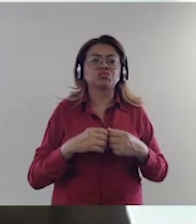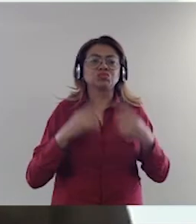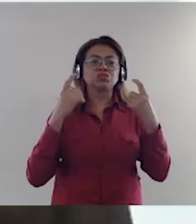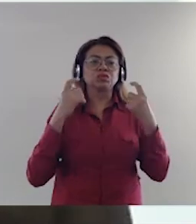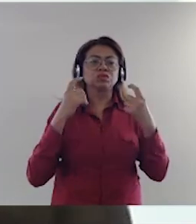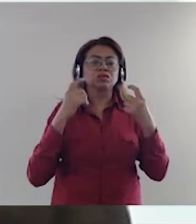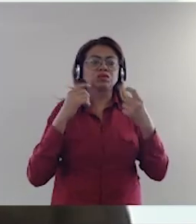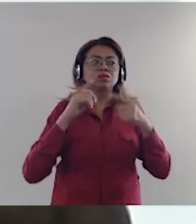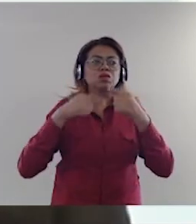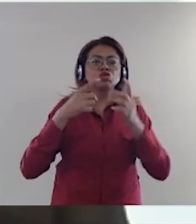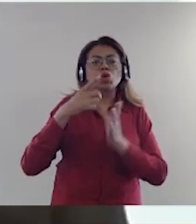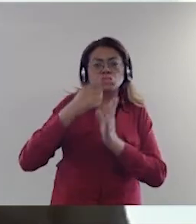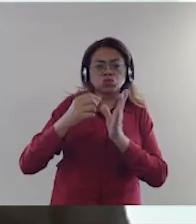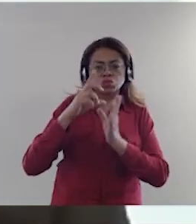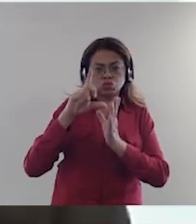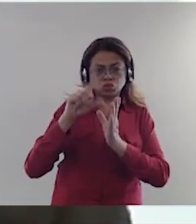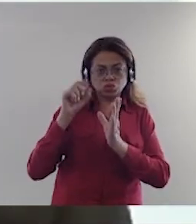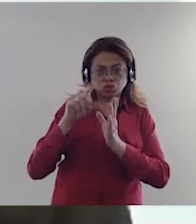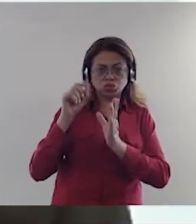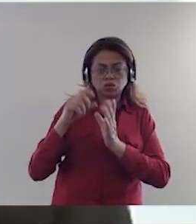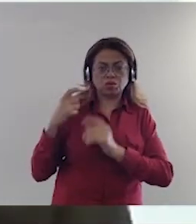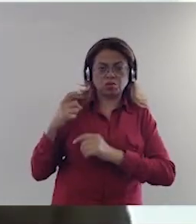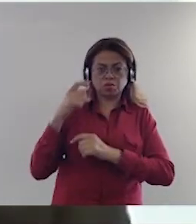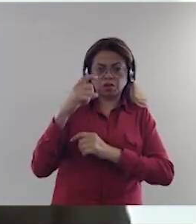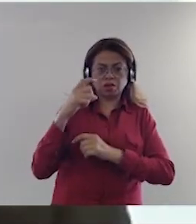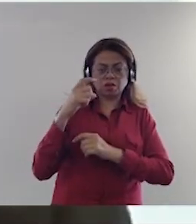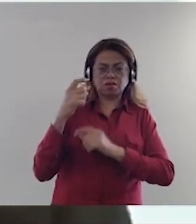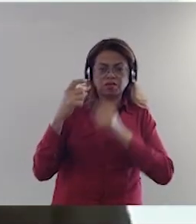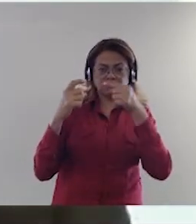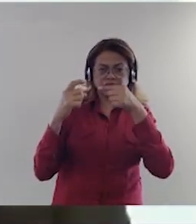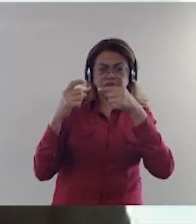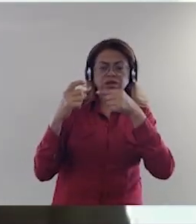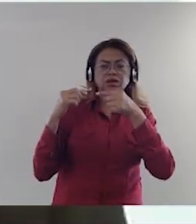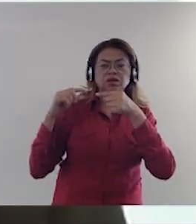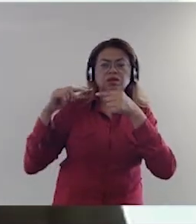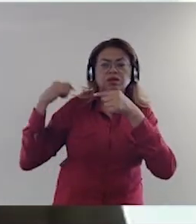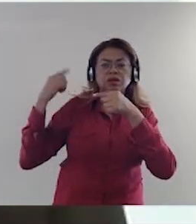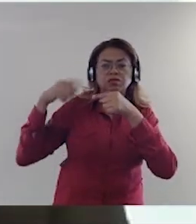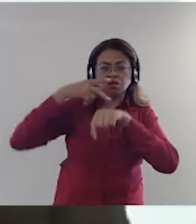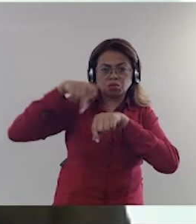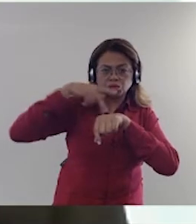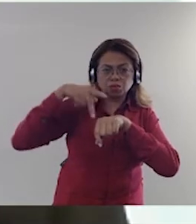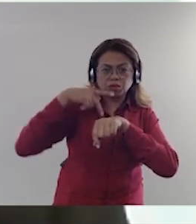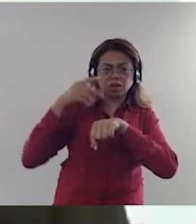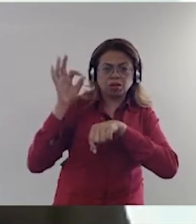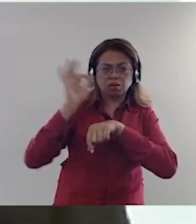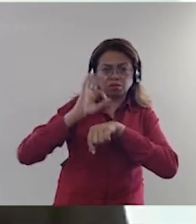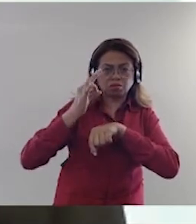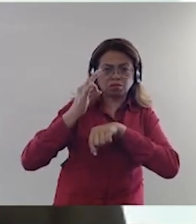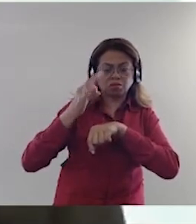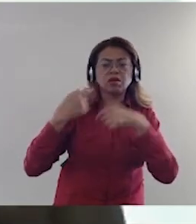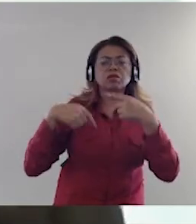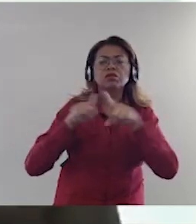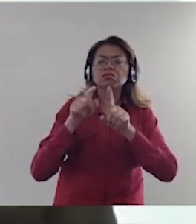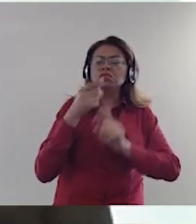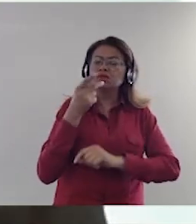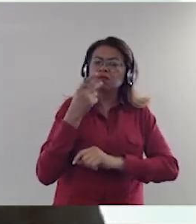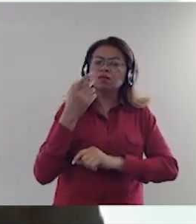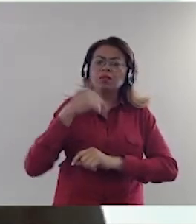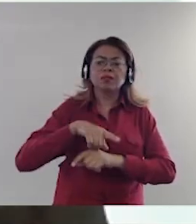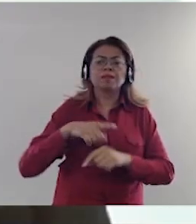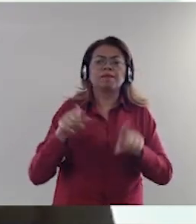França, mas no direito francês a opção foi por denominar o instituto de fruição a